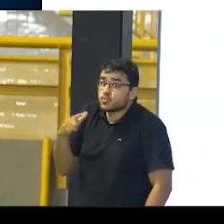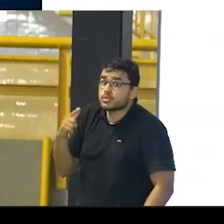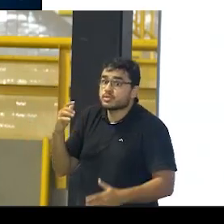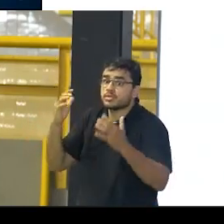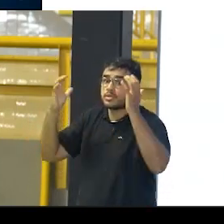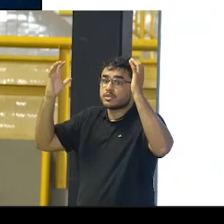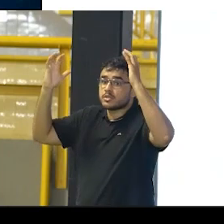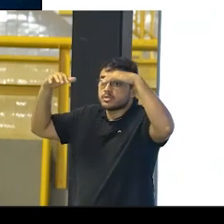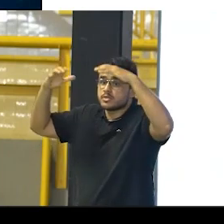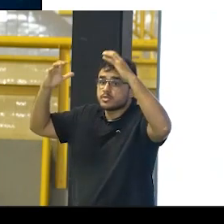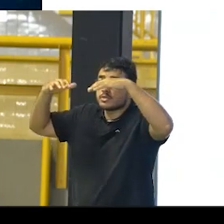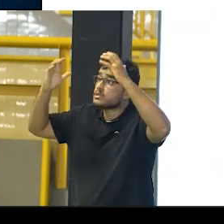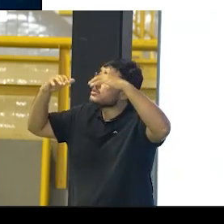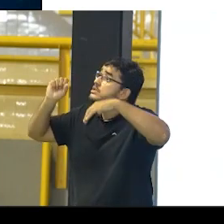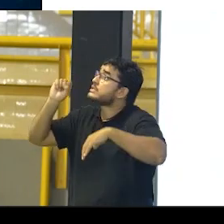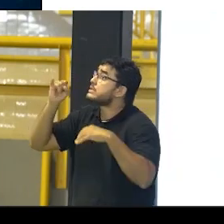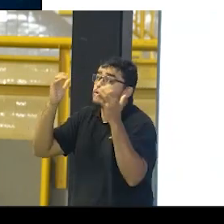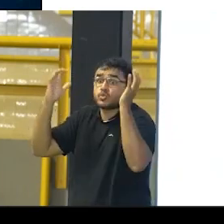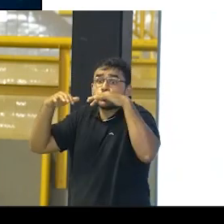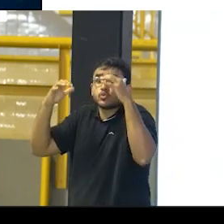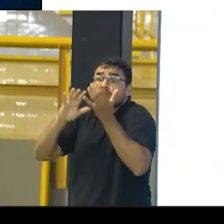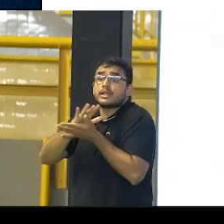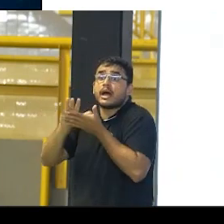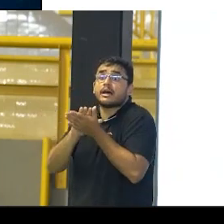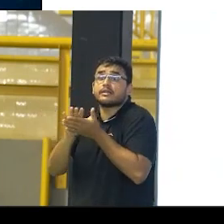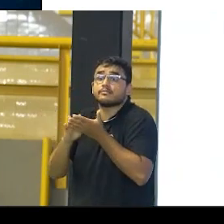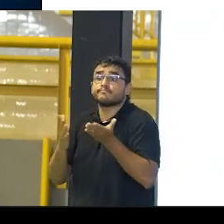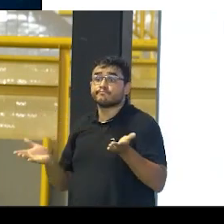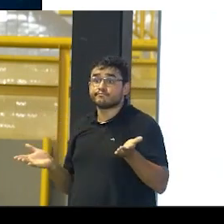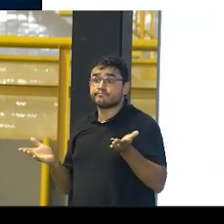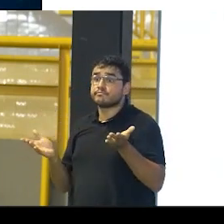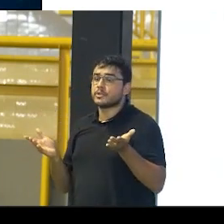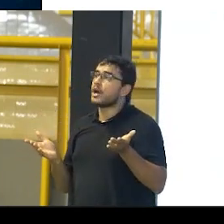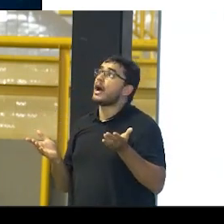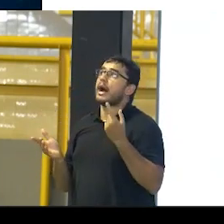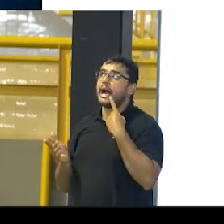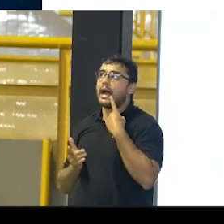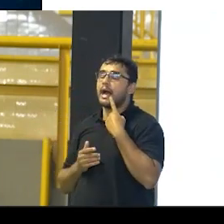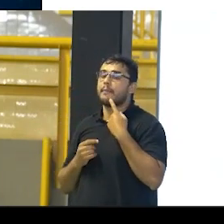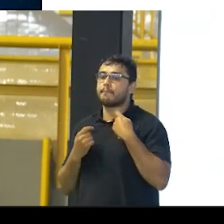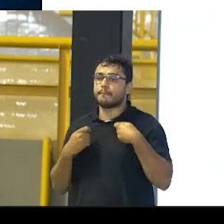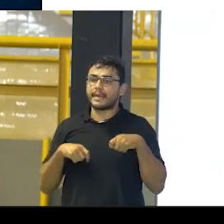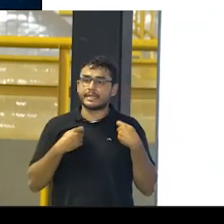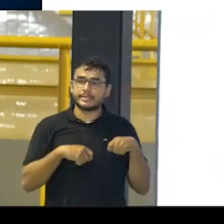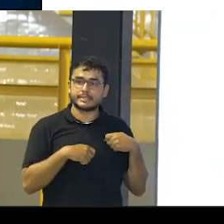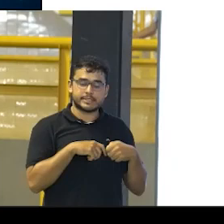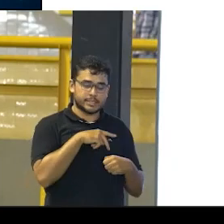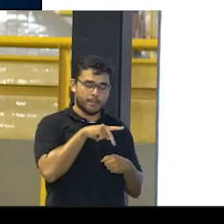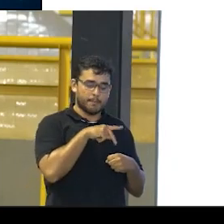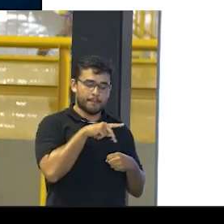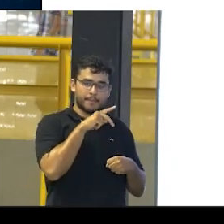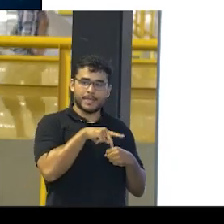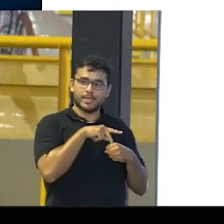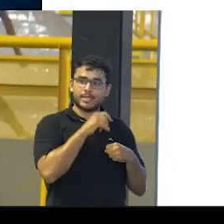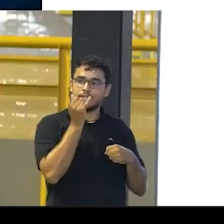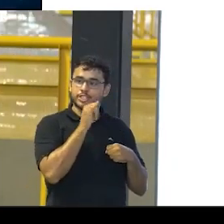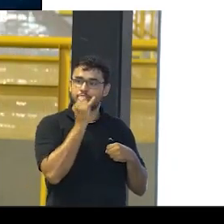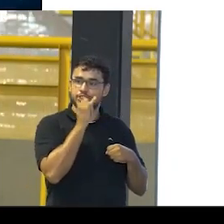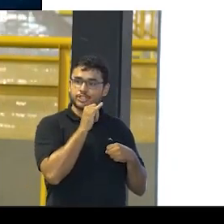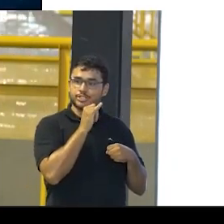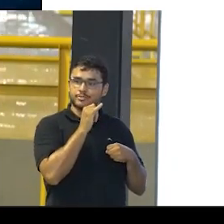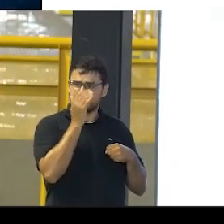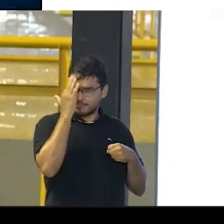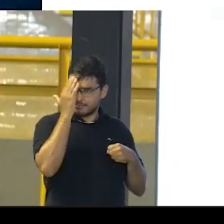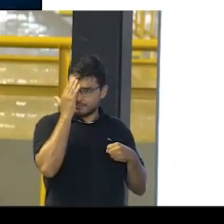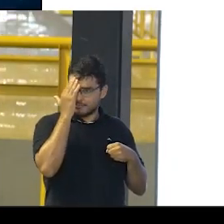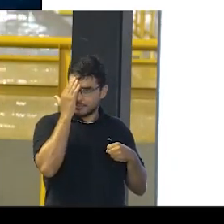aí é aquela história, pessoal, na hora que baixa a produção, você tem que ter um plano B. E o plano B é ligar as térmicas. E